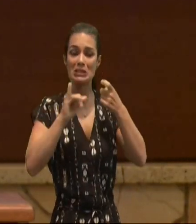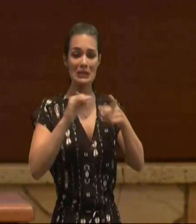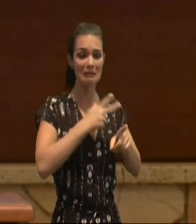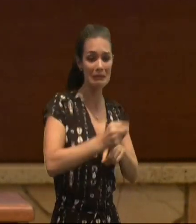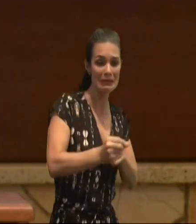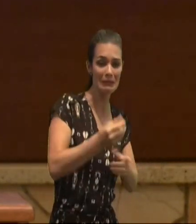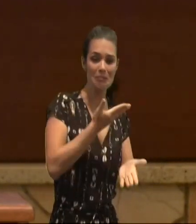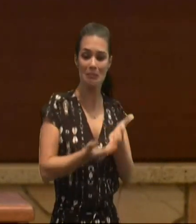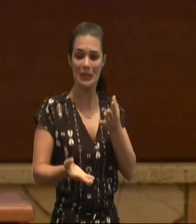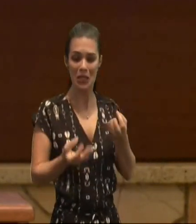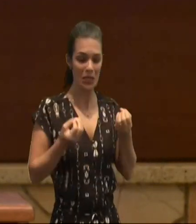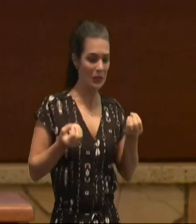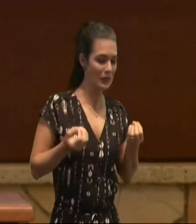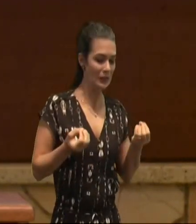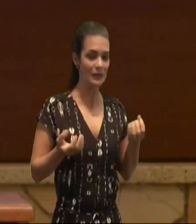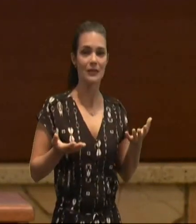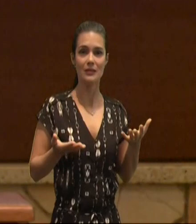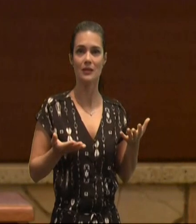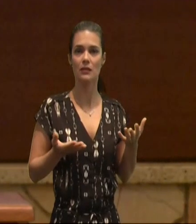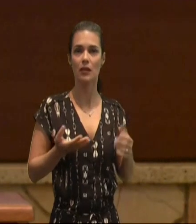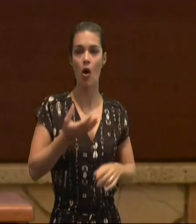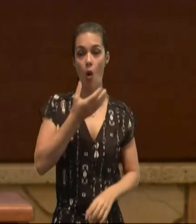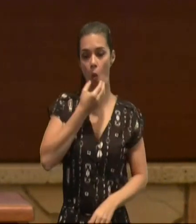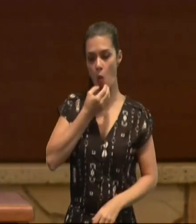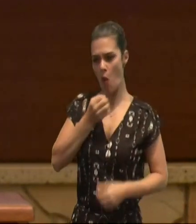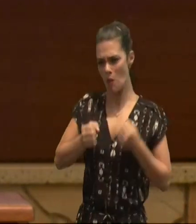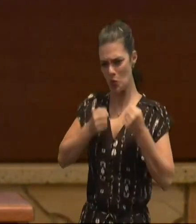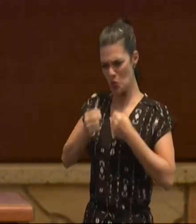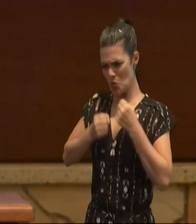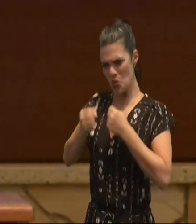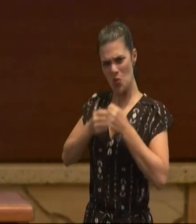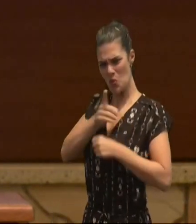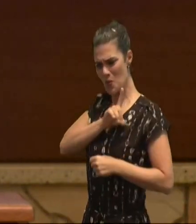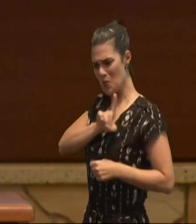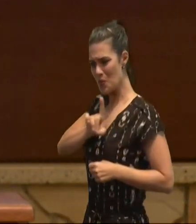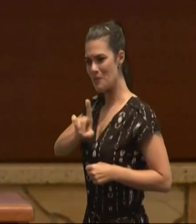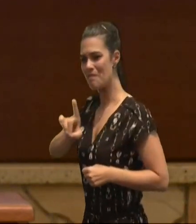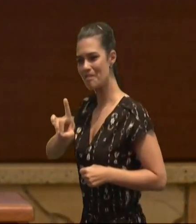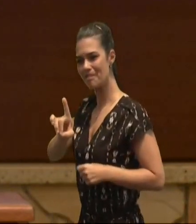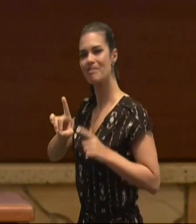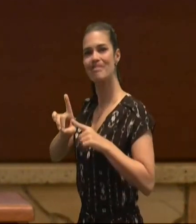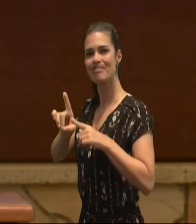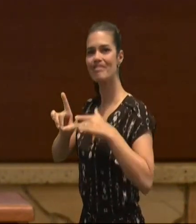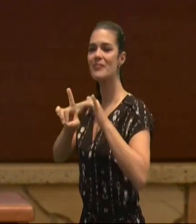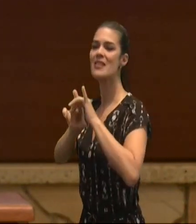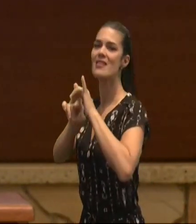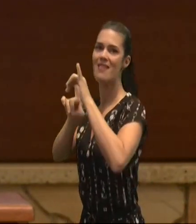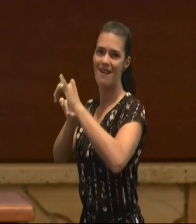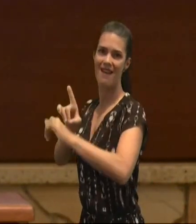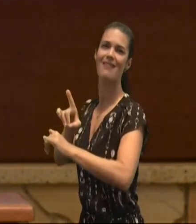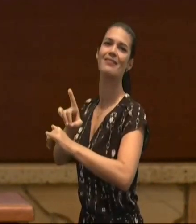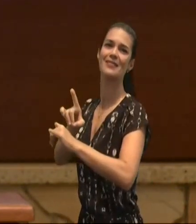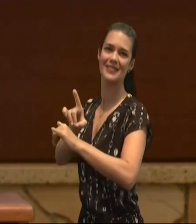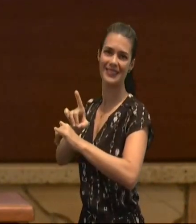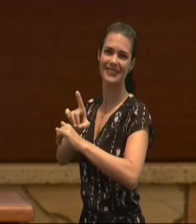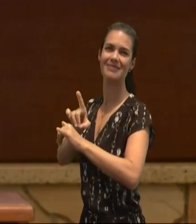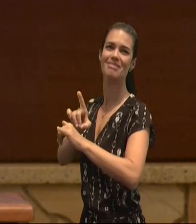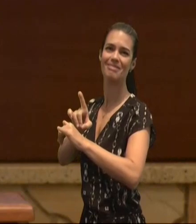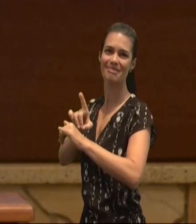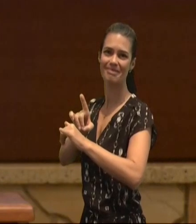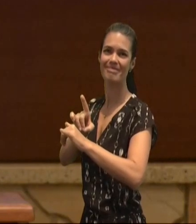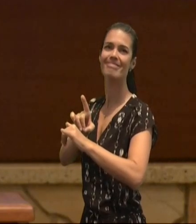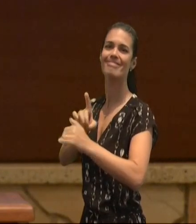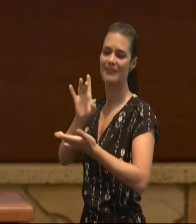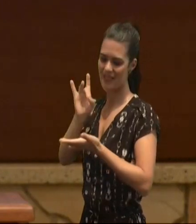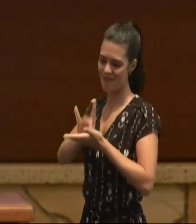batalha. O portador da notícia confirma a intuição de Eli, que também temia